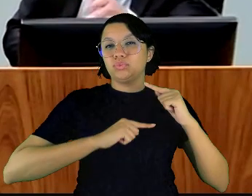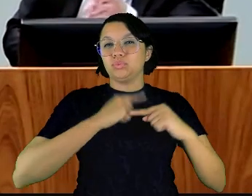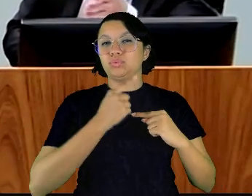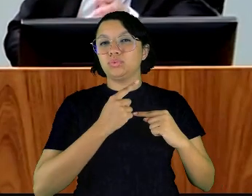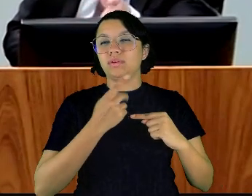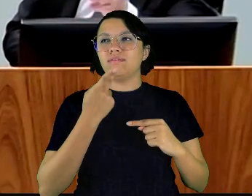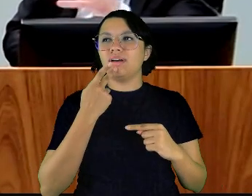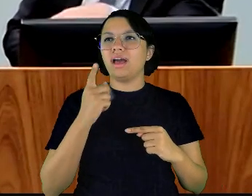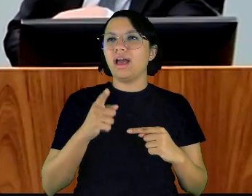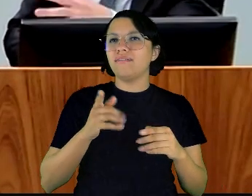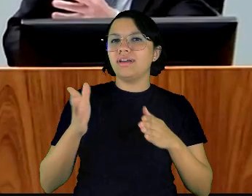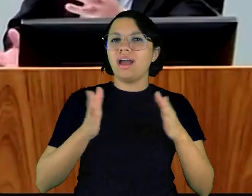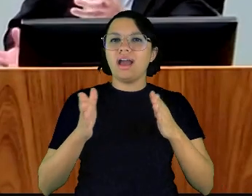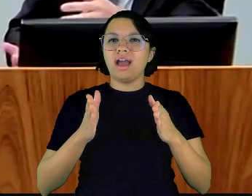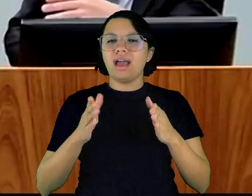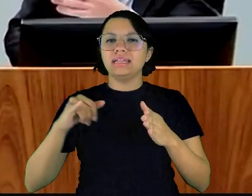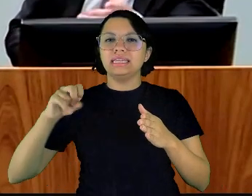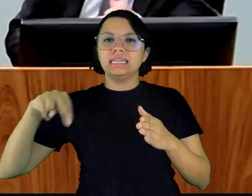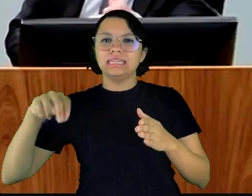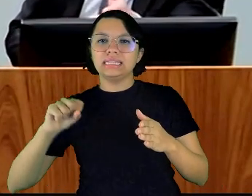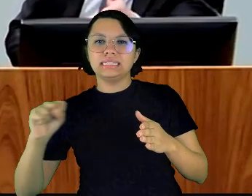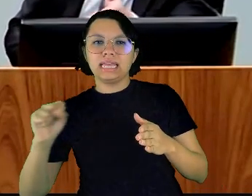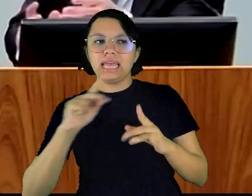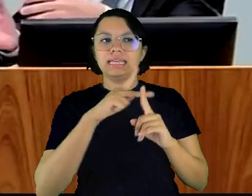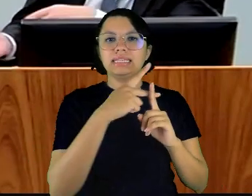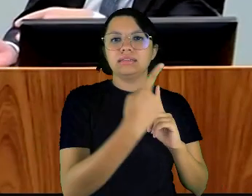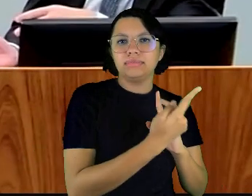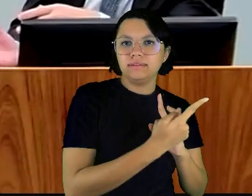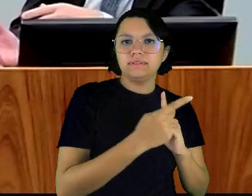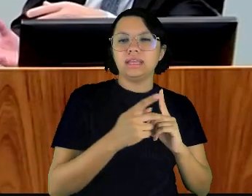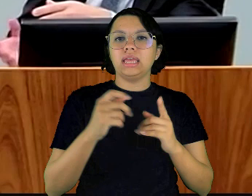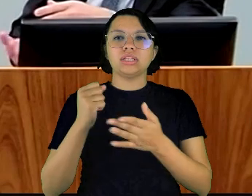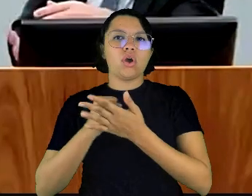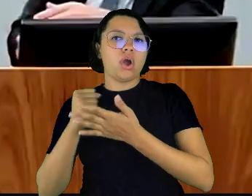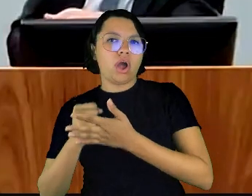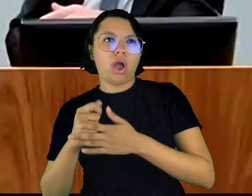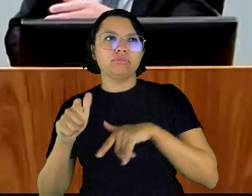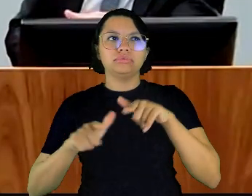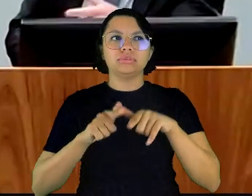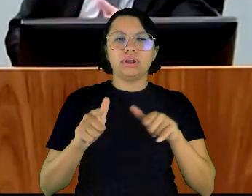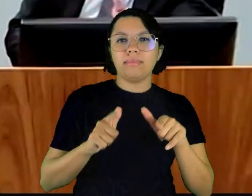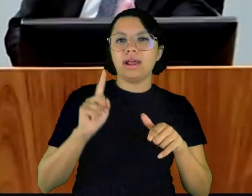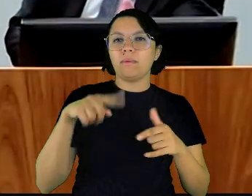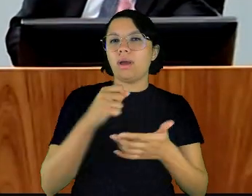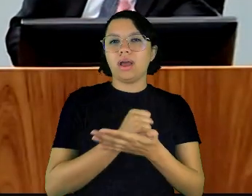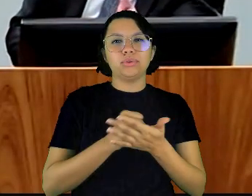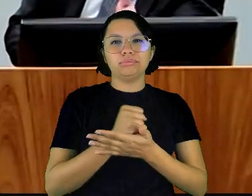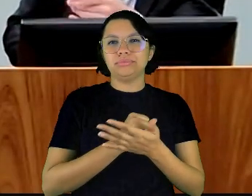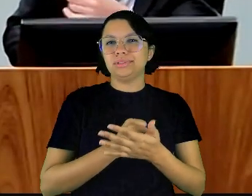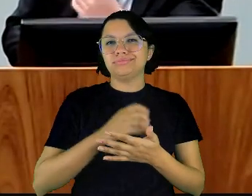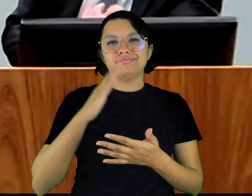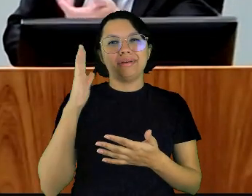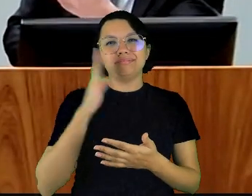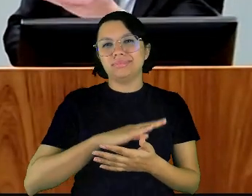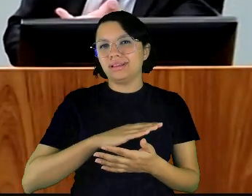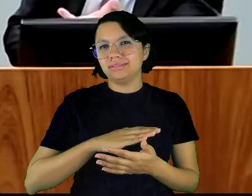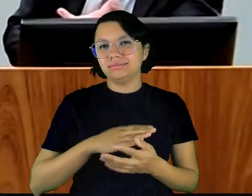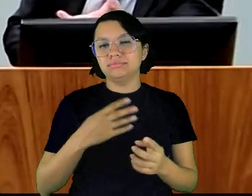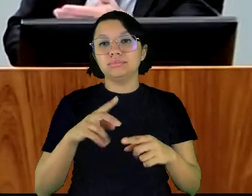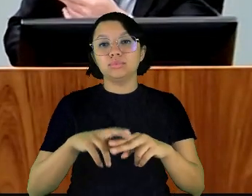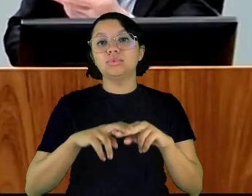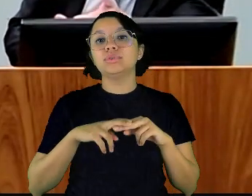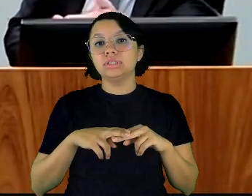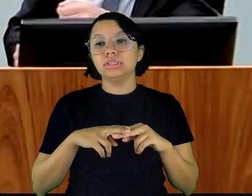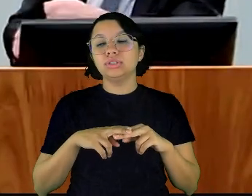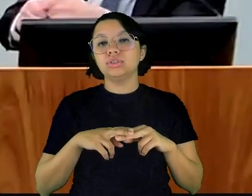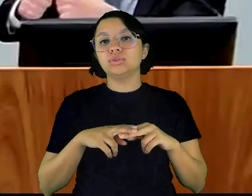limbo entre INSS, entre previdência e entre contrato de trabalho, é no mínimo cruel. Por isso que o Tribunal Superior